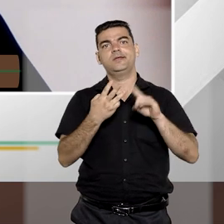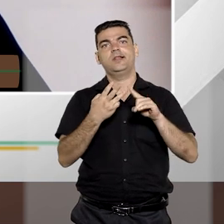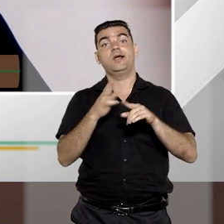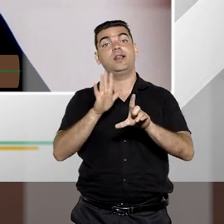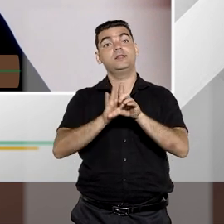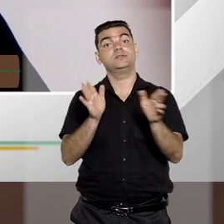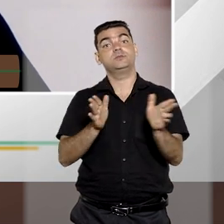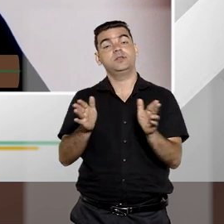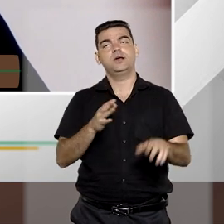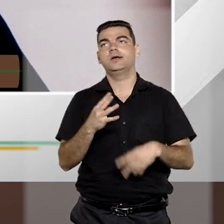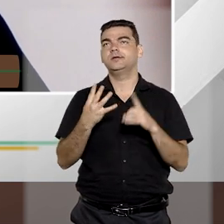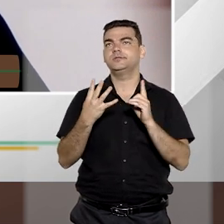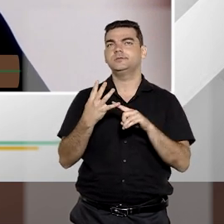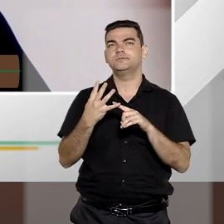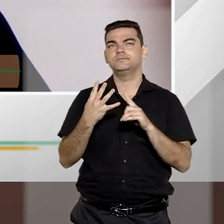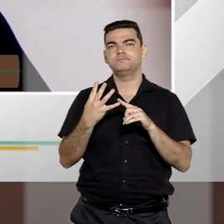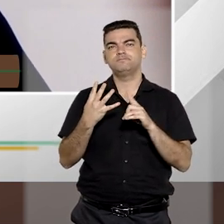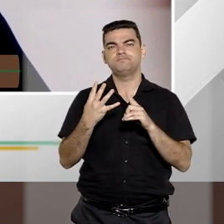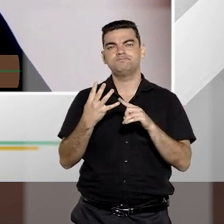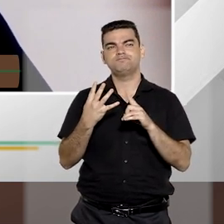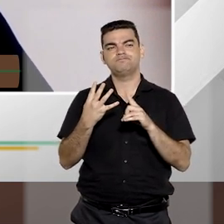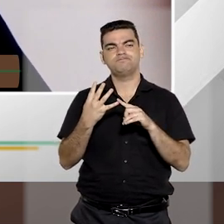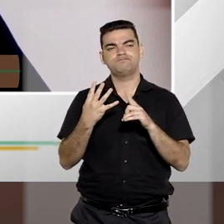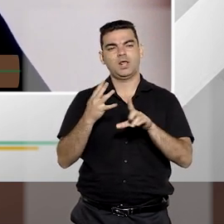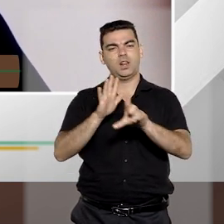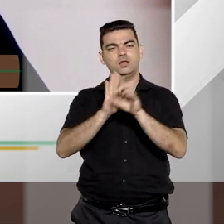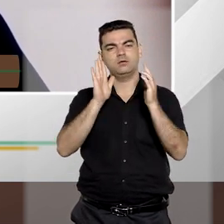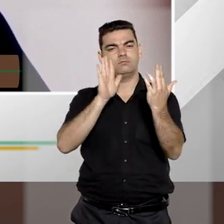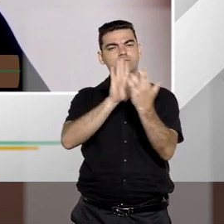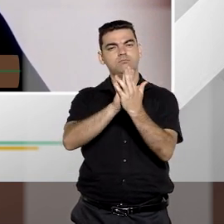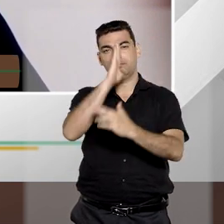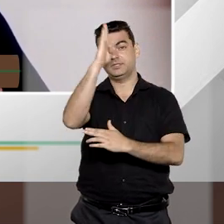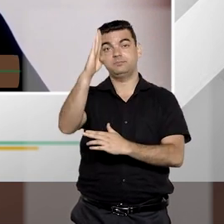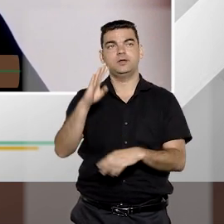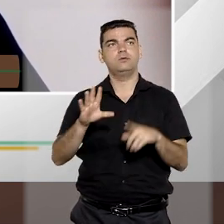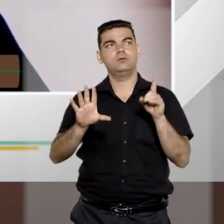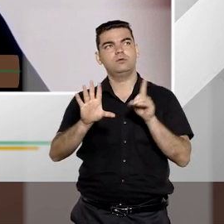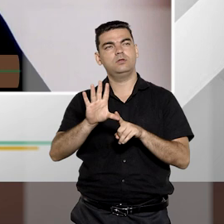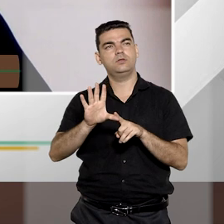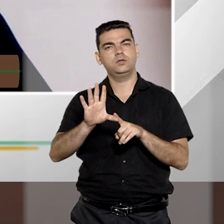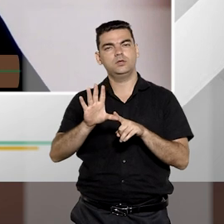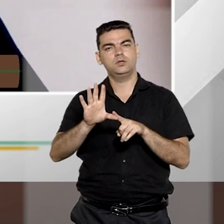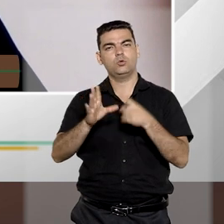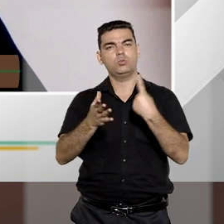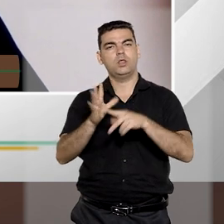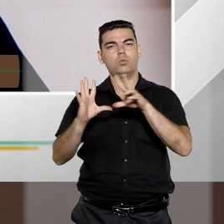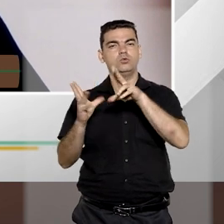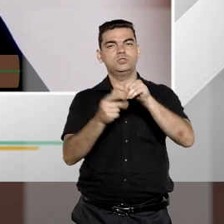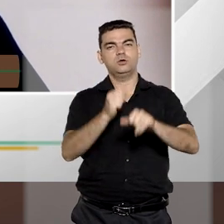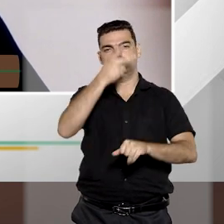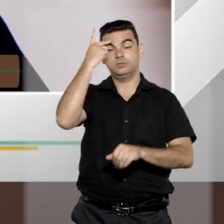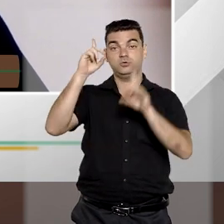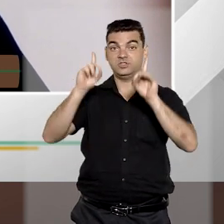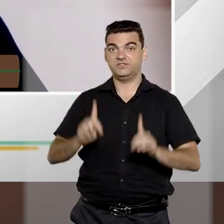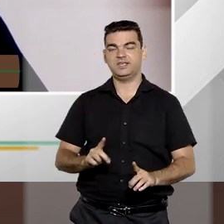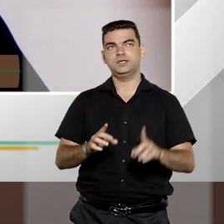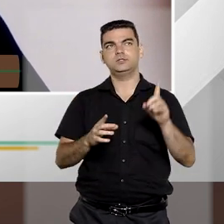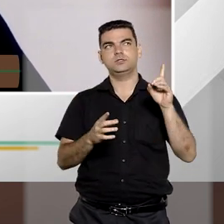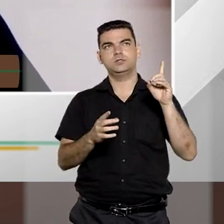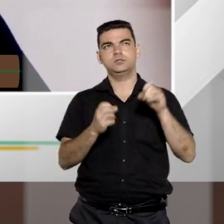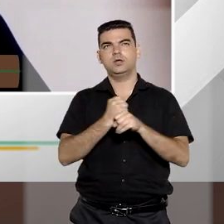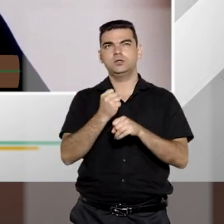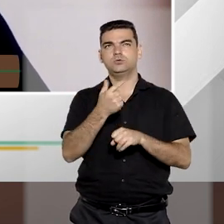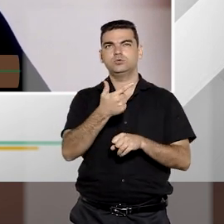da acessibilidade, nós tivemos a lei do atendimento prioritário, a Convenção também Internacional sobre os Direitos da Pessoa com Deficiência